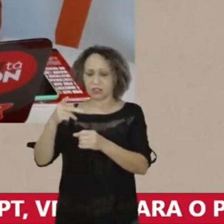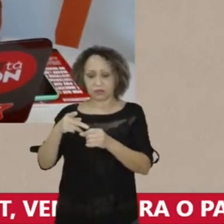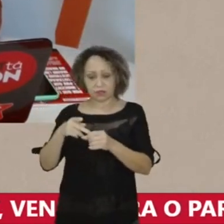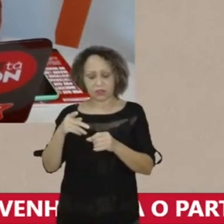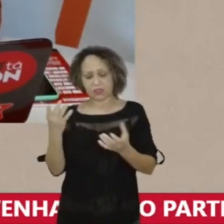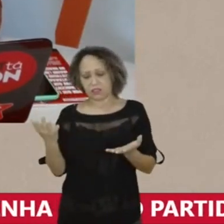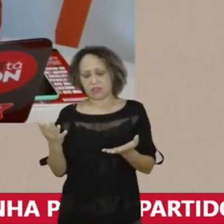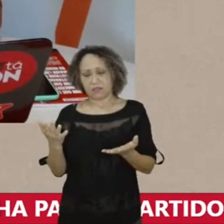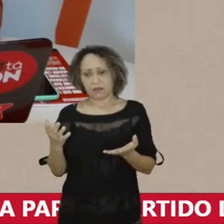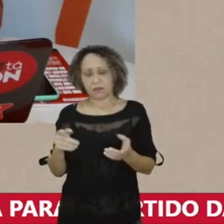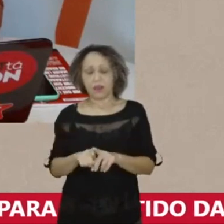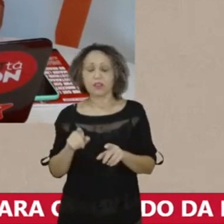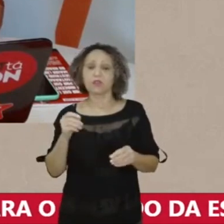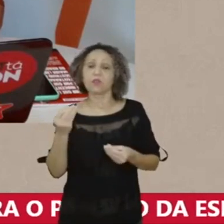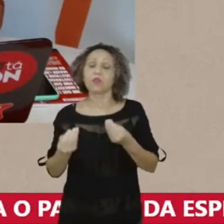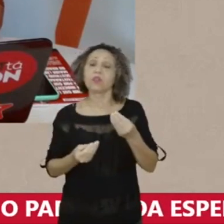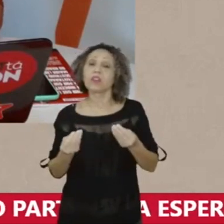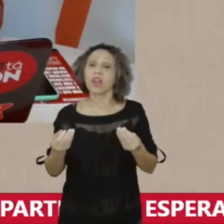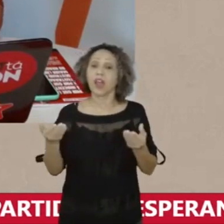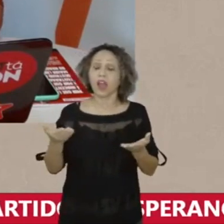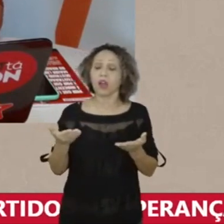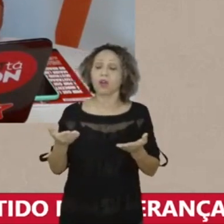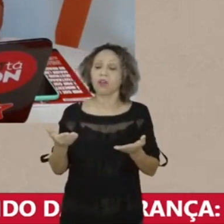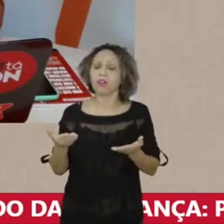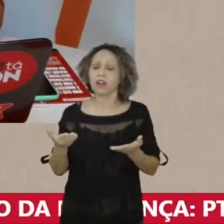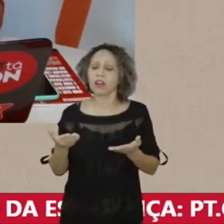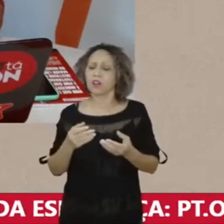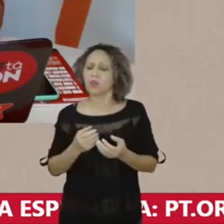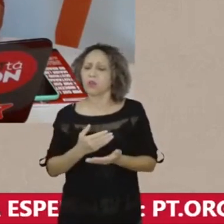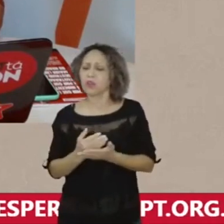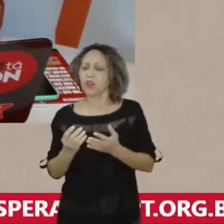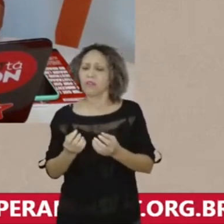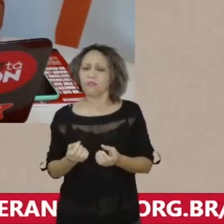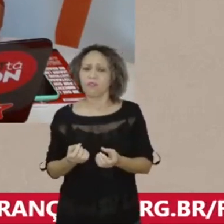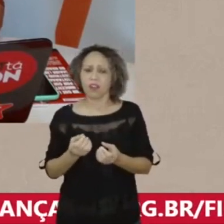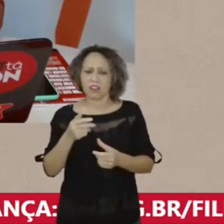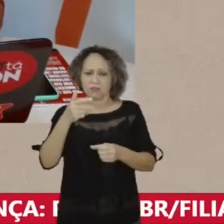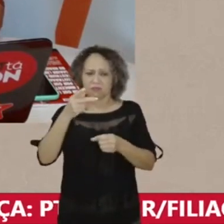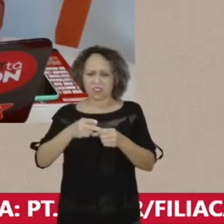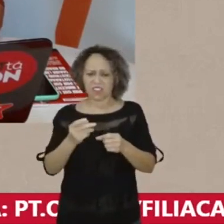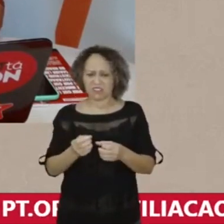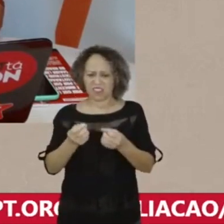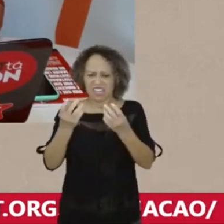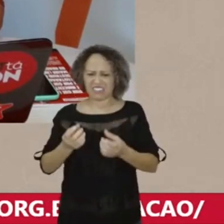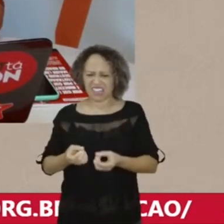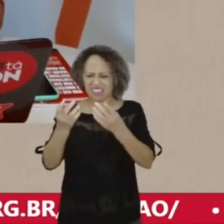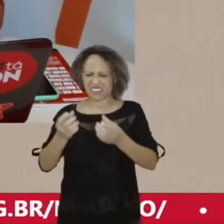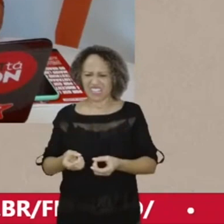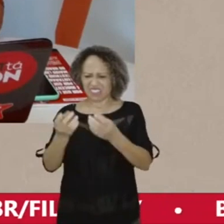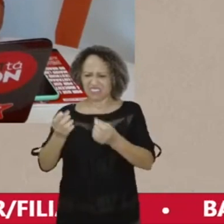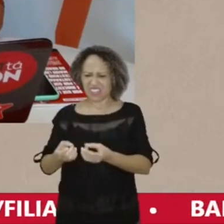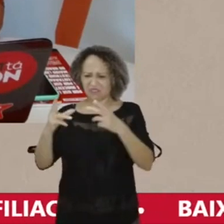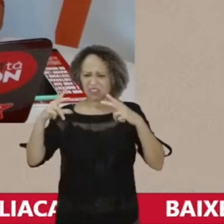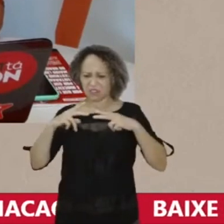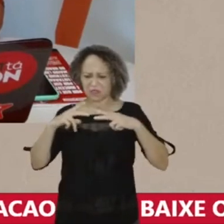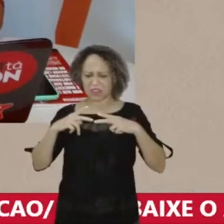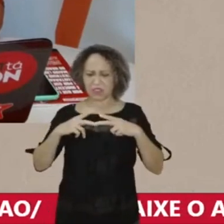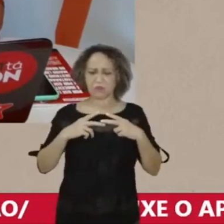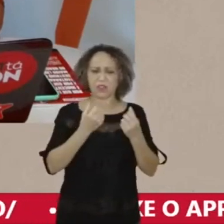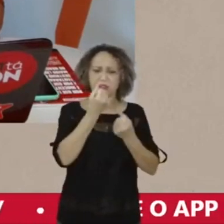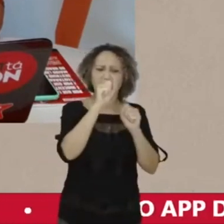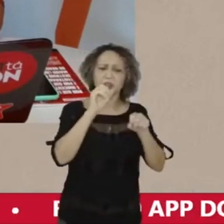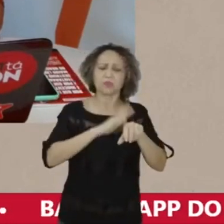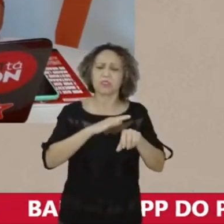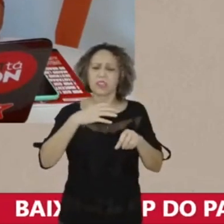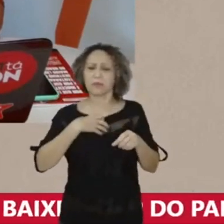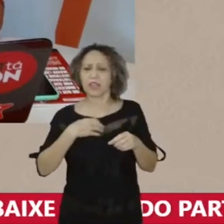Agora, o que se fez agora é o seguinte: se começou a vender a Petrobras, vendeu a BR Distribuidora, vendeu a refinaria da Bahia, a do